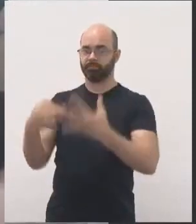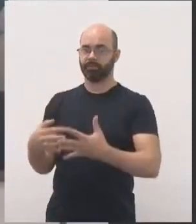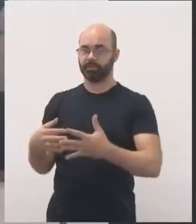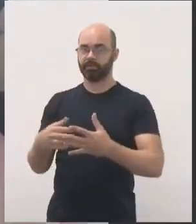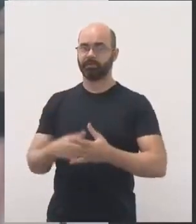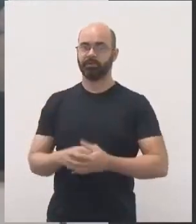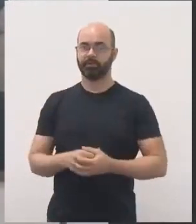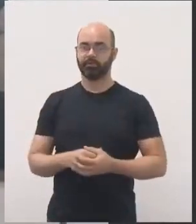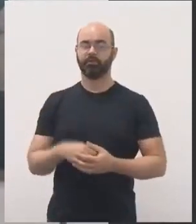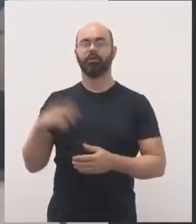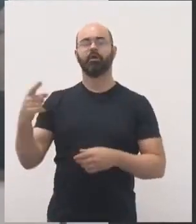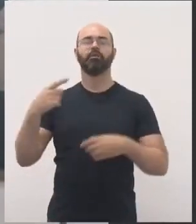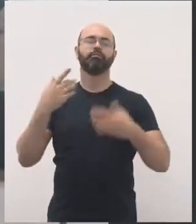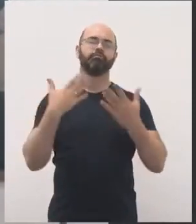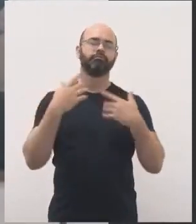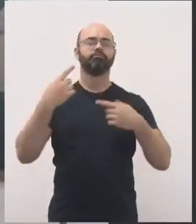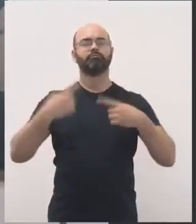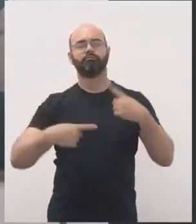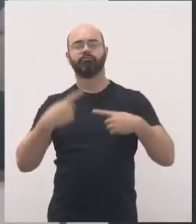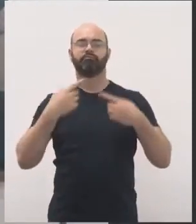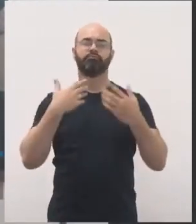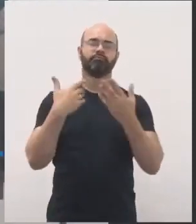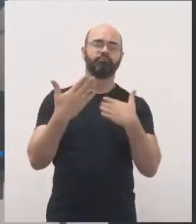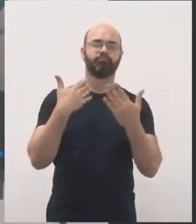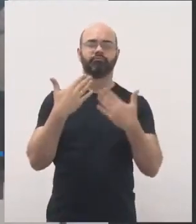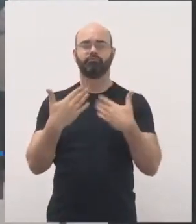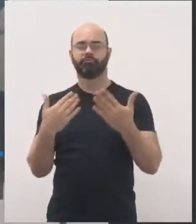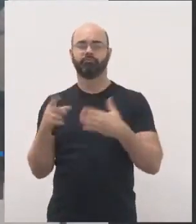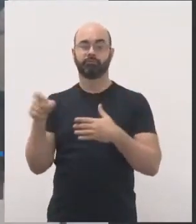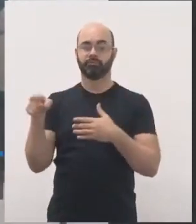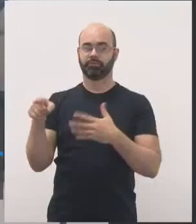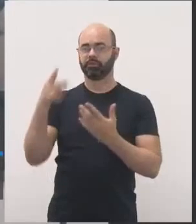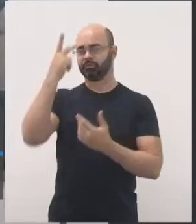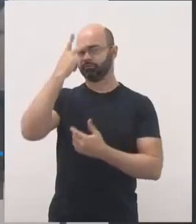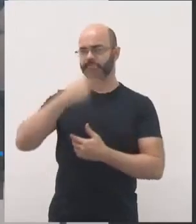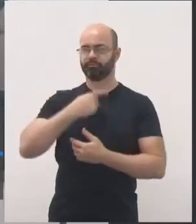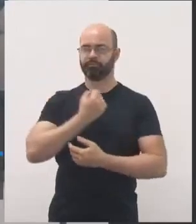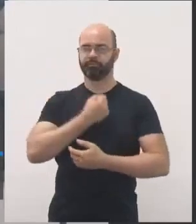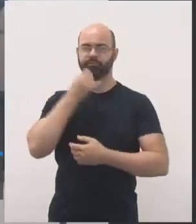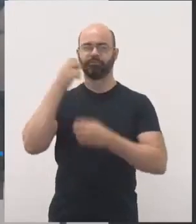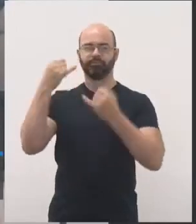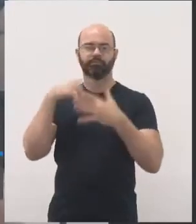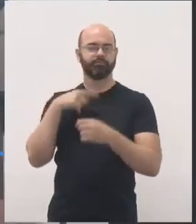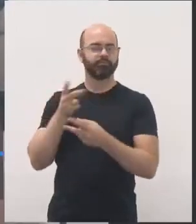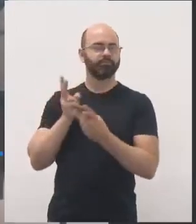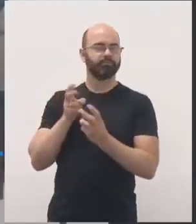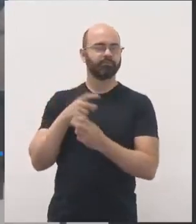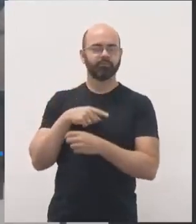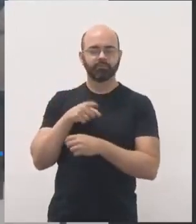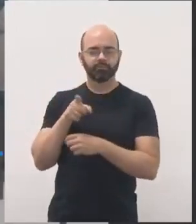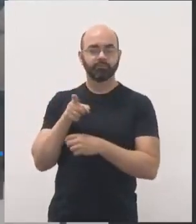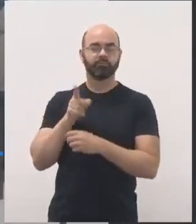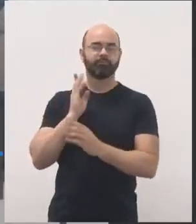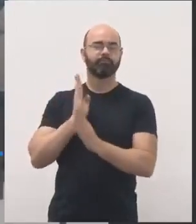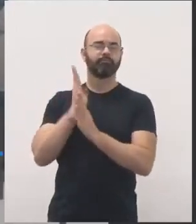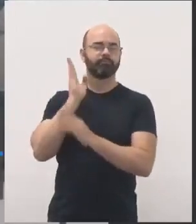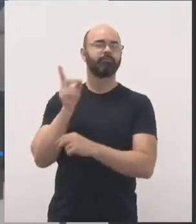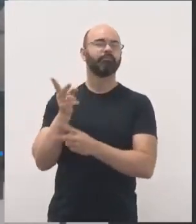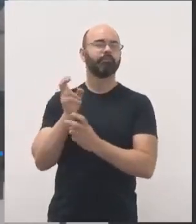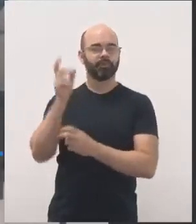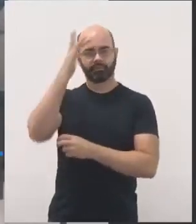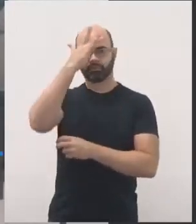ele vai trazer uma discussão que ele vai focar realmente nessa questão da identificação dos sinais, o que a gente precisa fazer